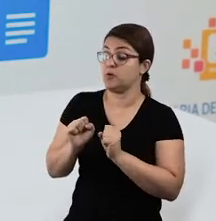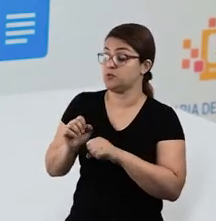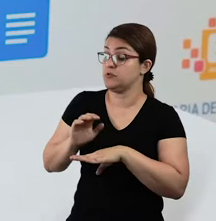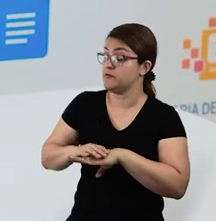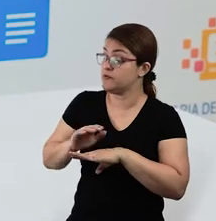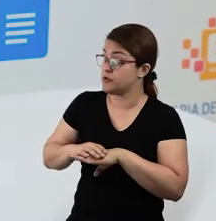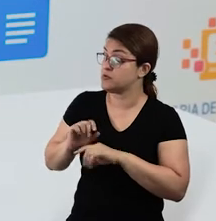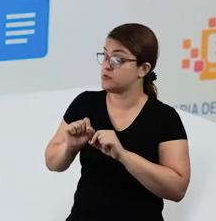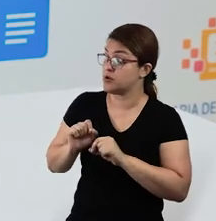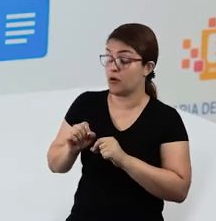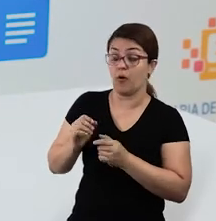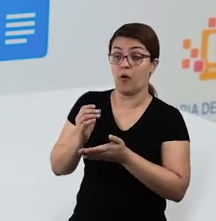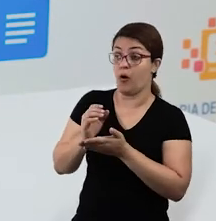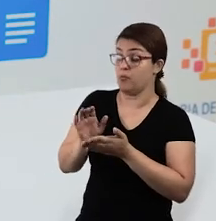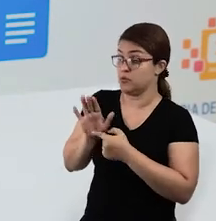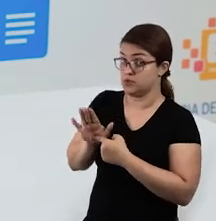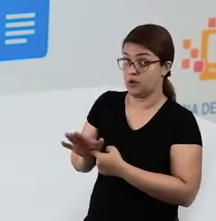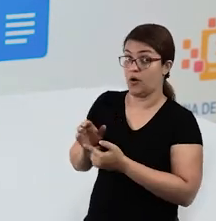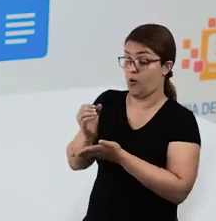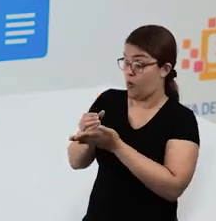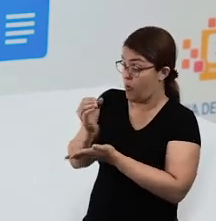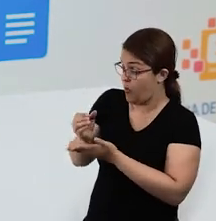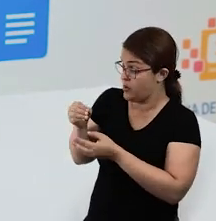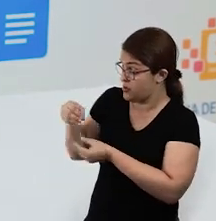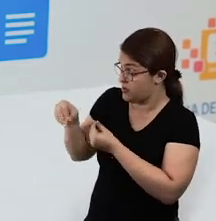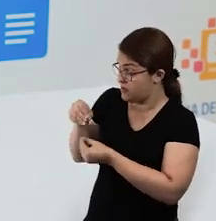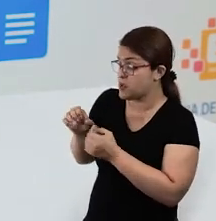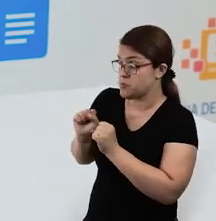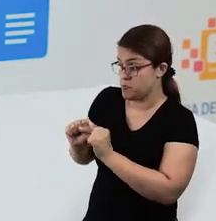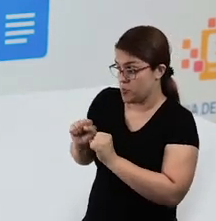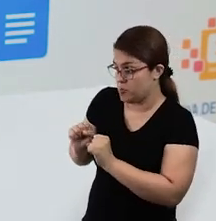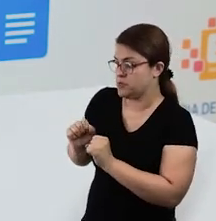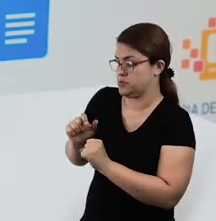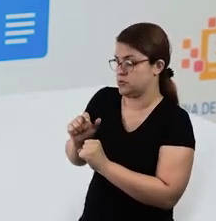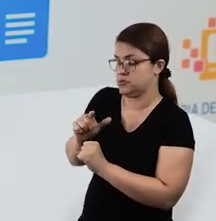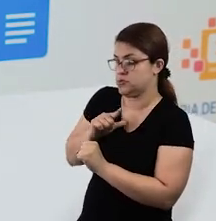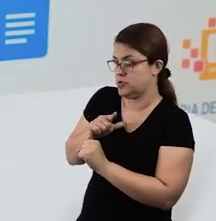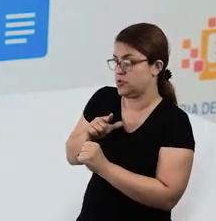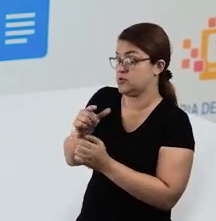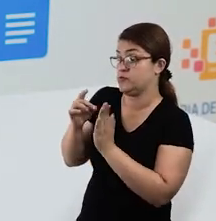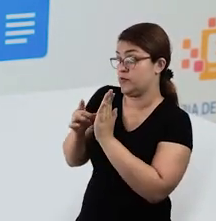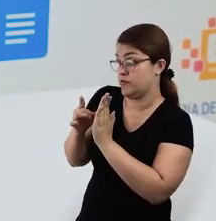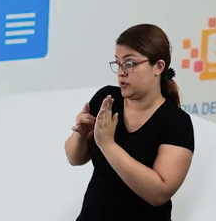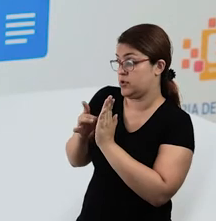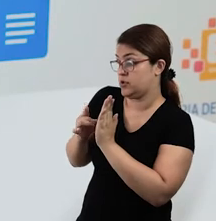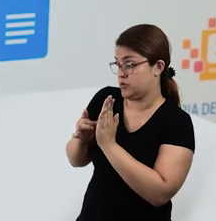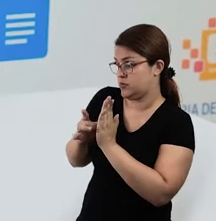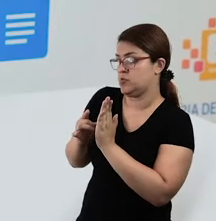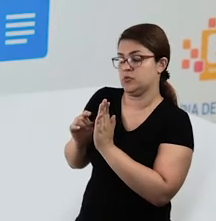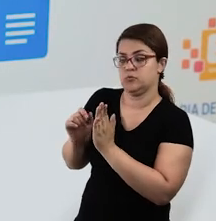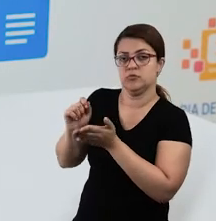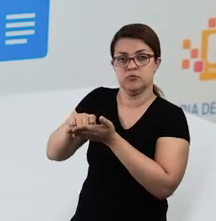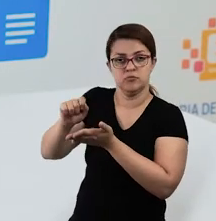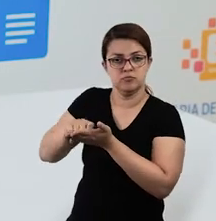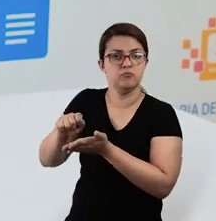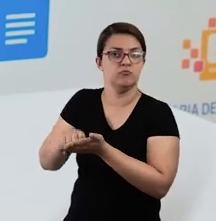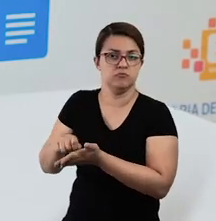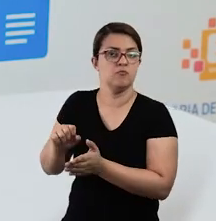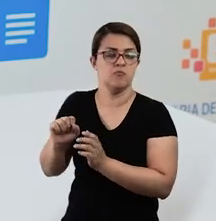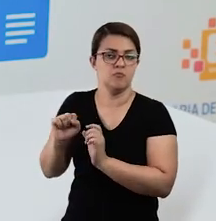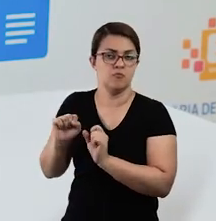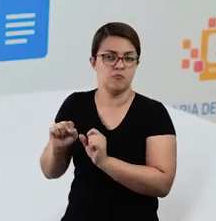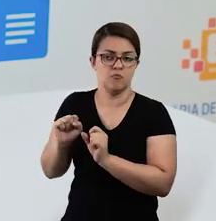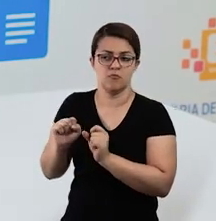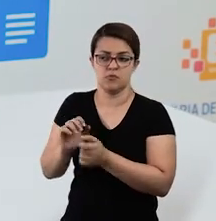Então, você vai mostrar para a criança, olha, esse copo aqui é de plástico, mas ele pode também ser feito de vidro, que é um material que não vai agredir a